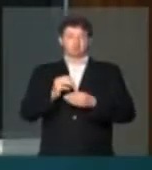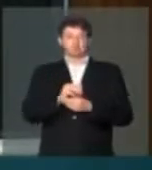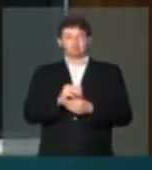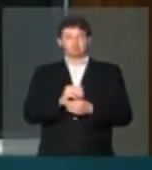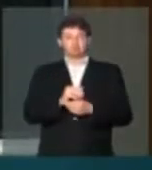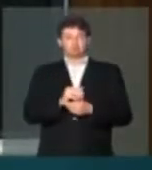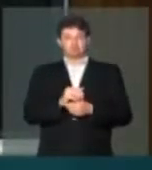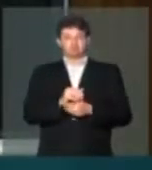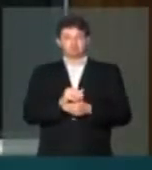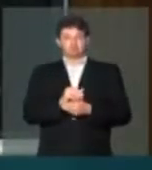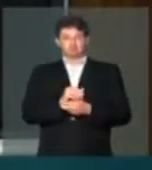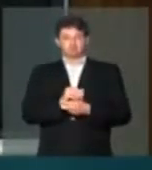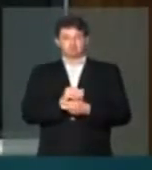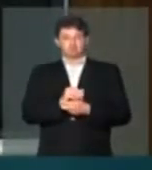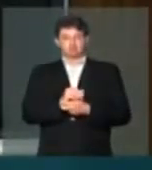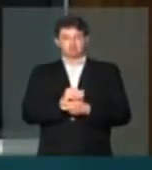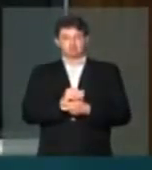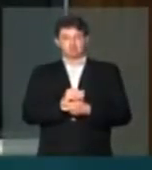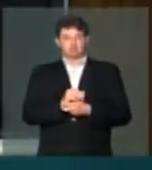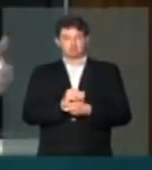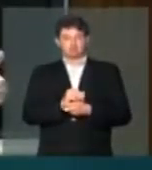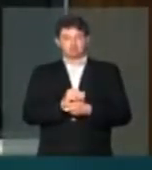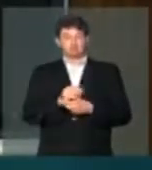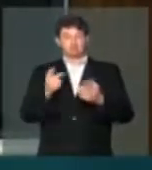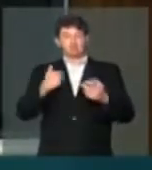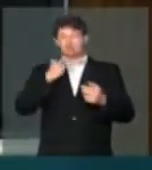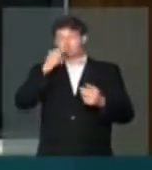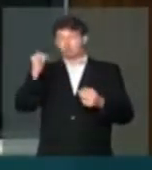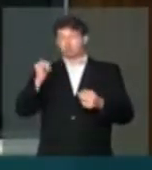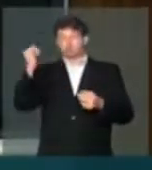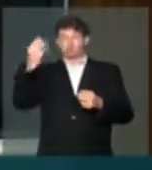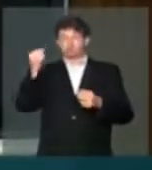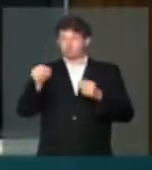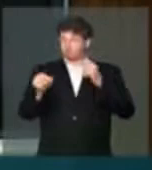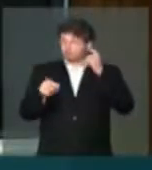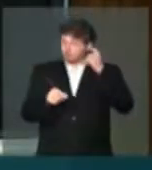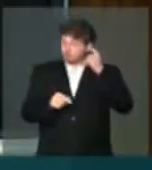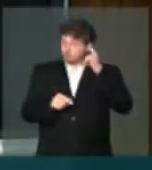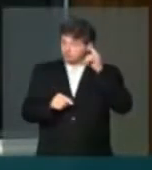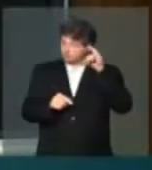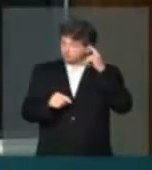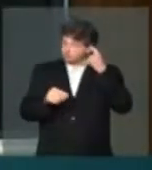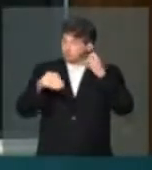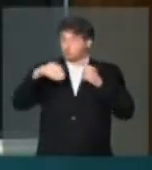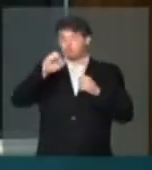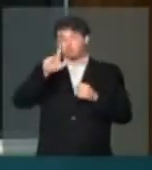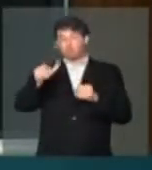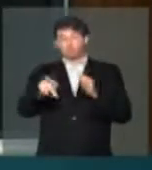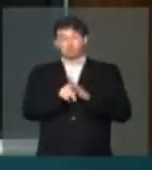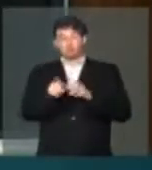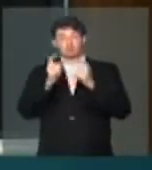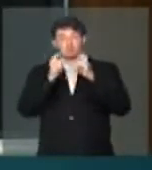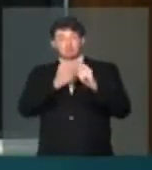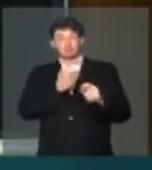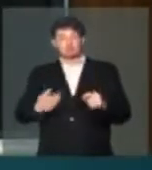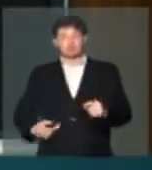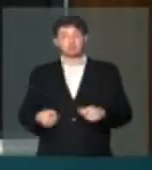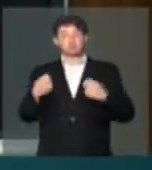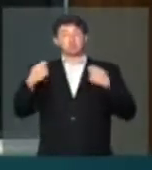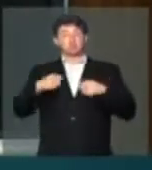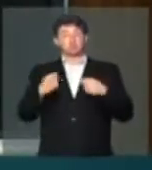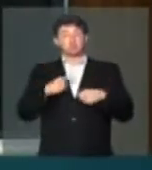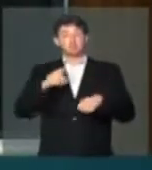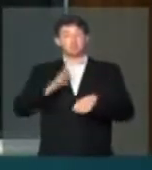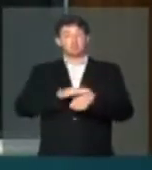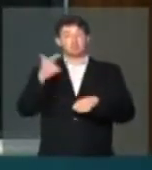e municípios. Então, entendo que a LRF é um instrumento importante, não é, e moralizador da gestão pública, que ela deve permanecer